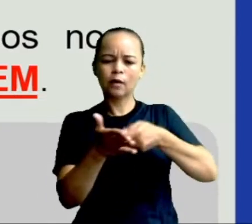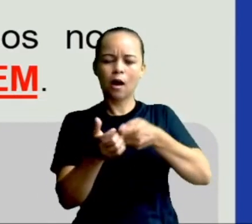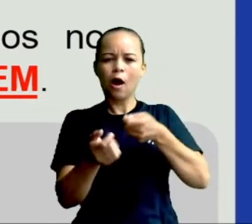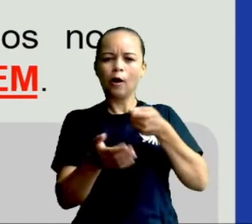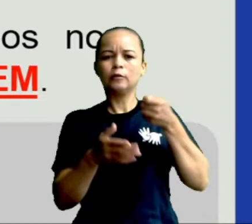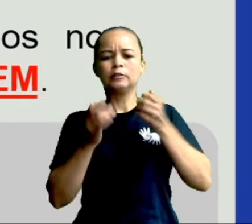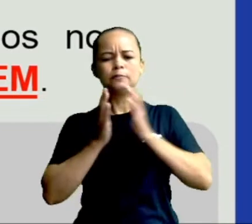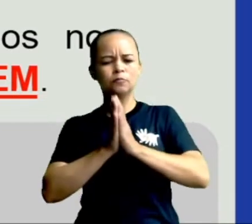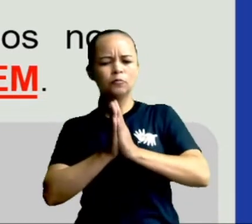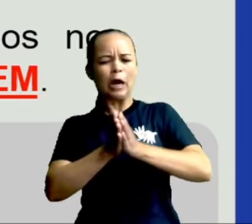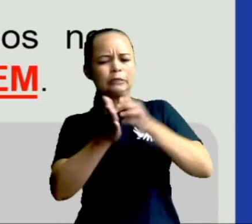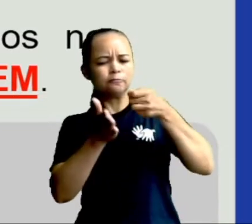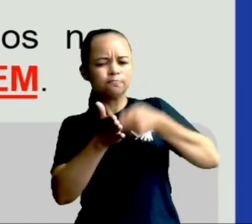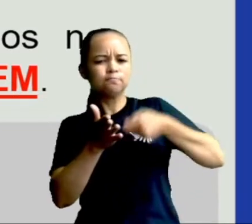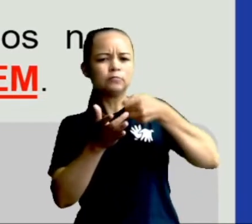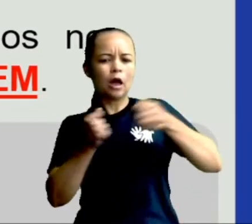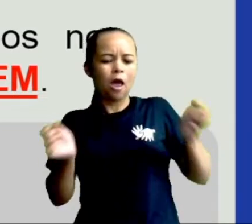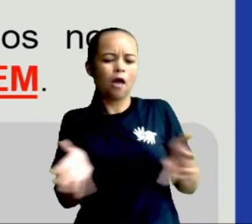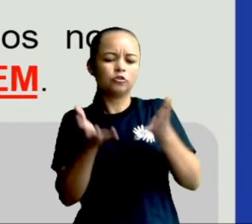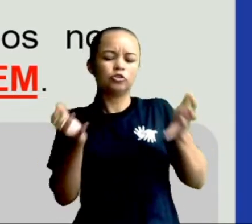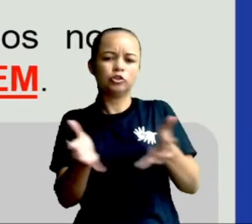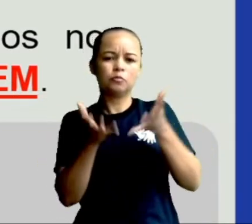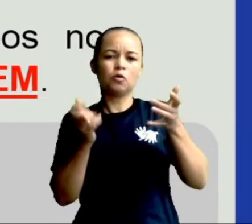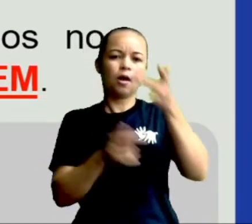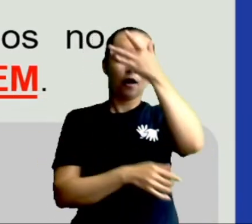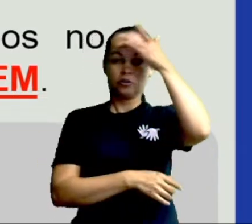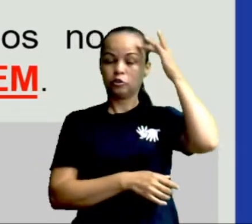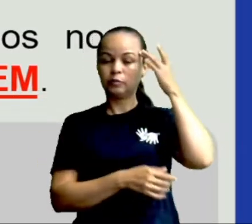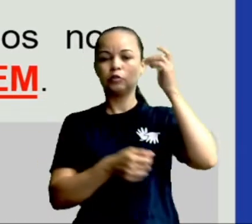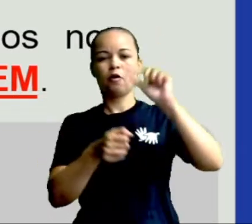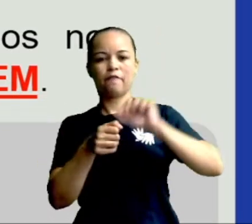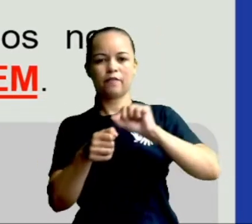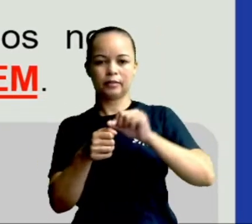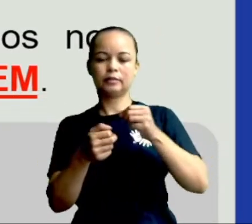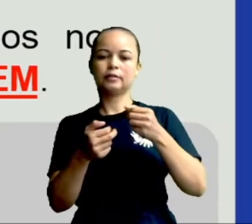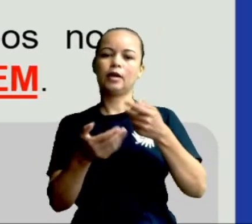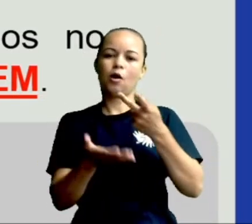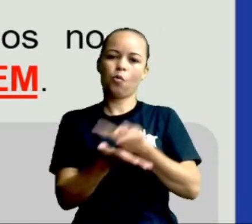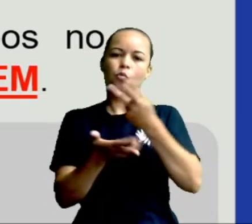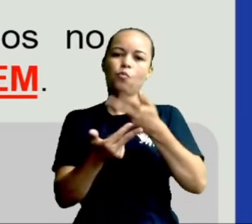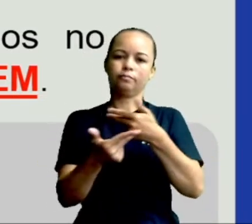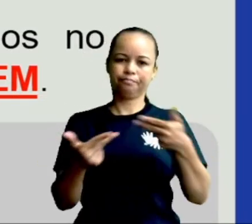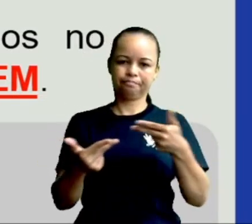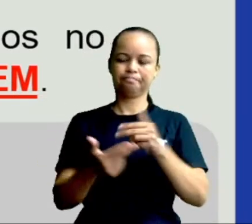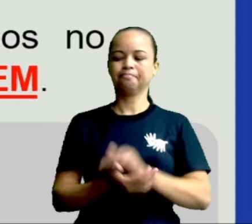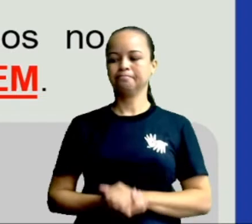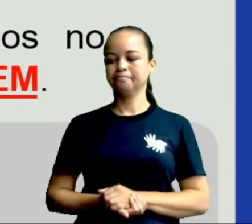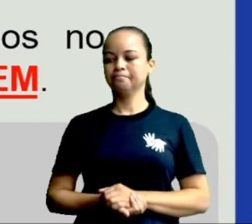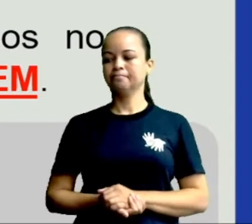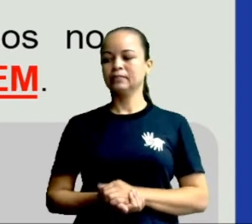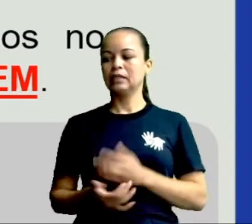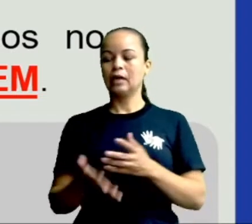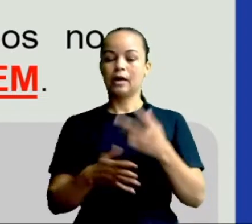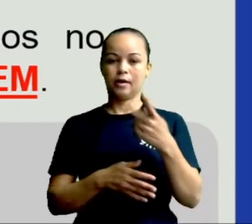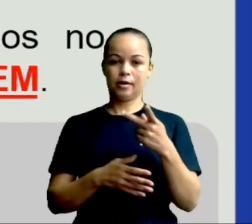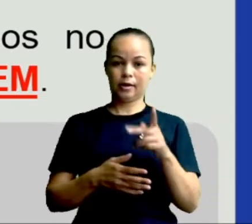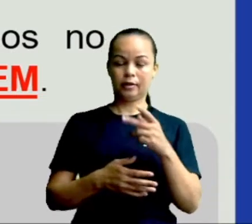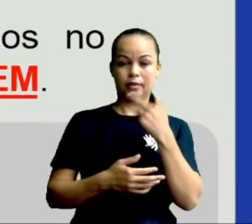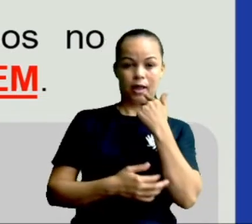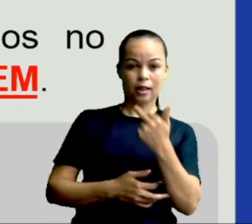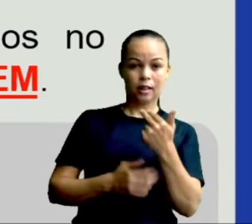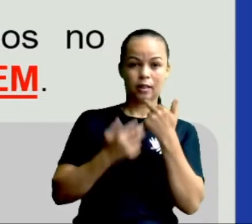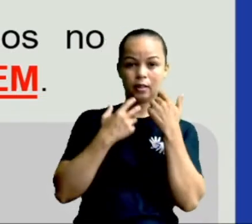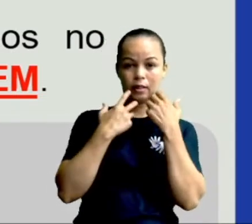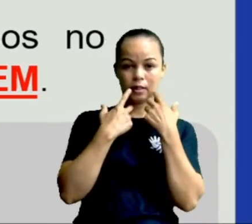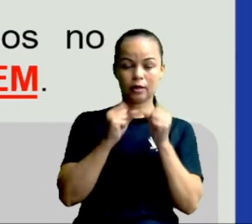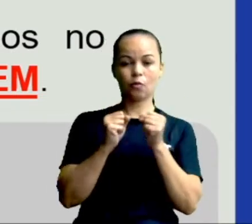de incentivar, de estimular as pessoas a fazerem algo. Essa linguagem, ela é muito comum